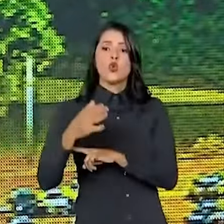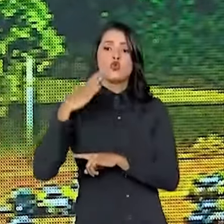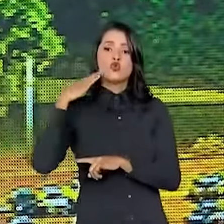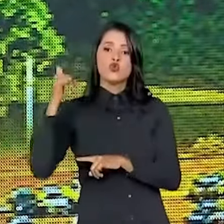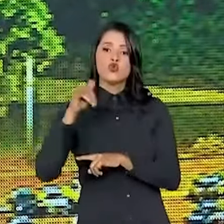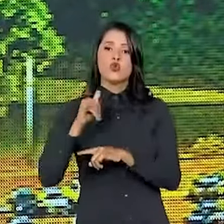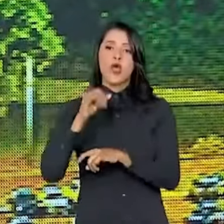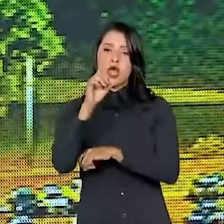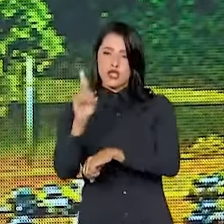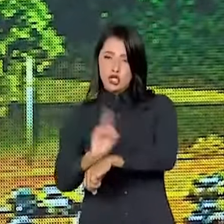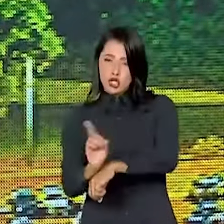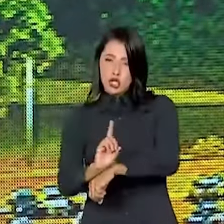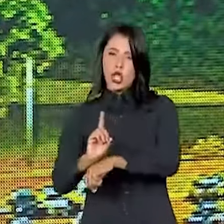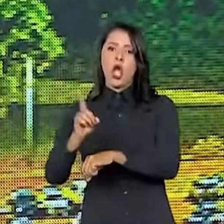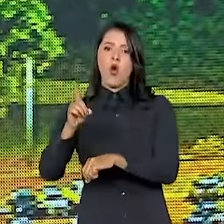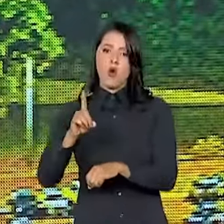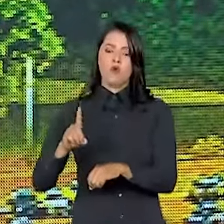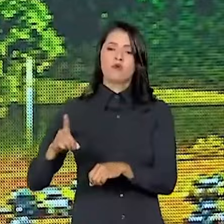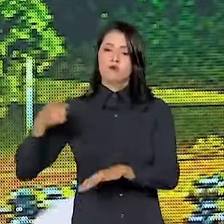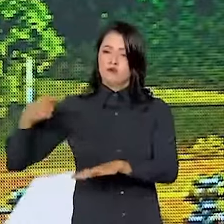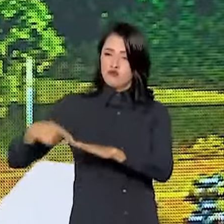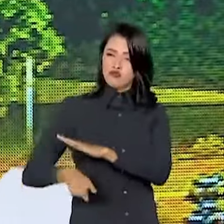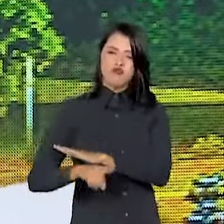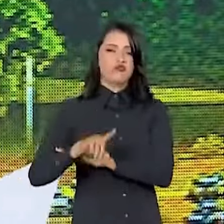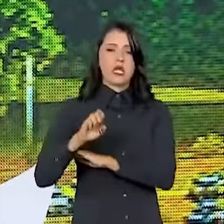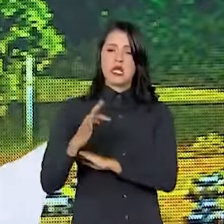populismo digital extremista.